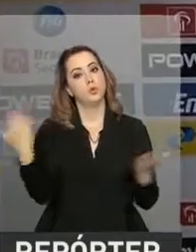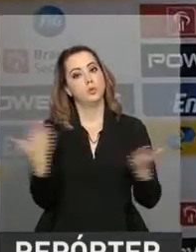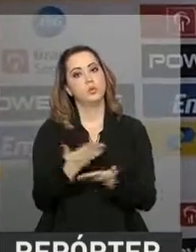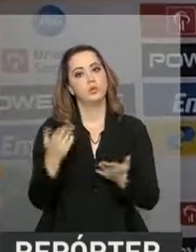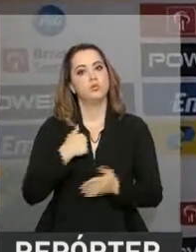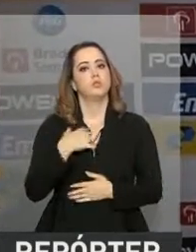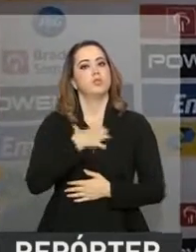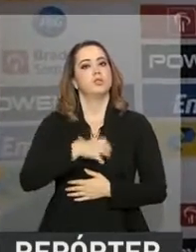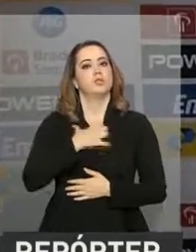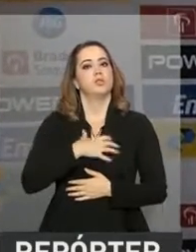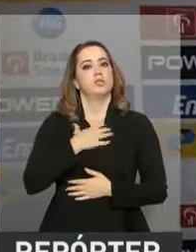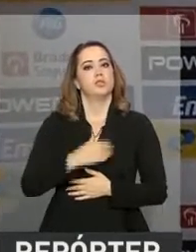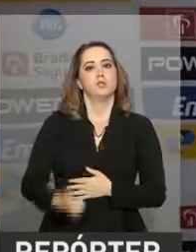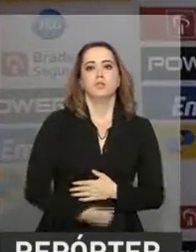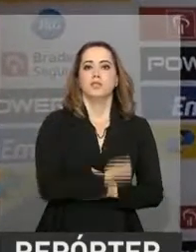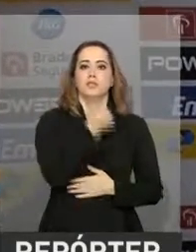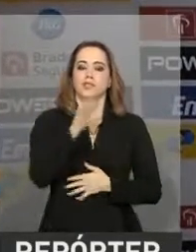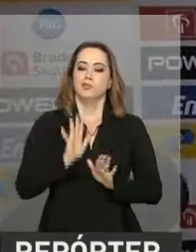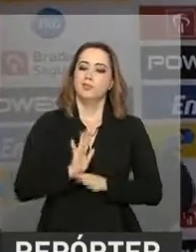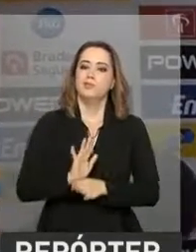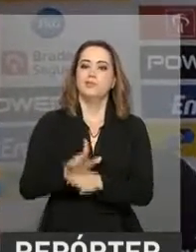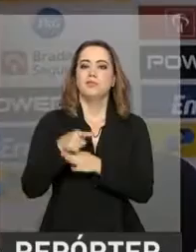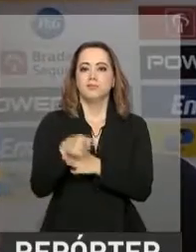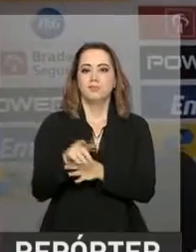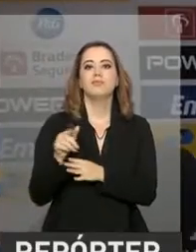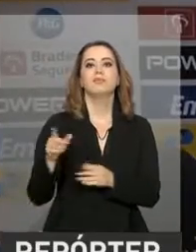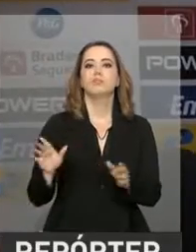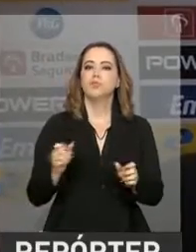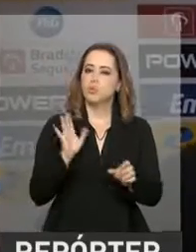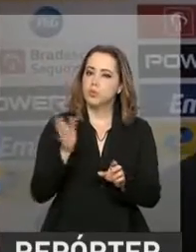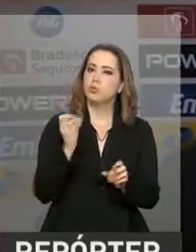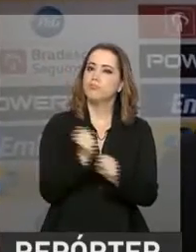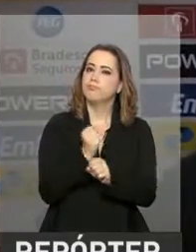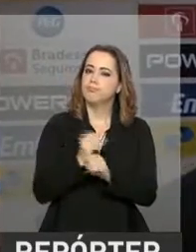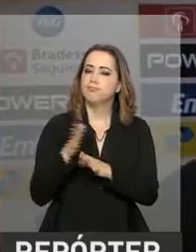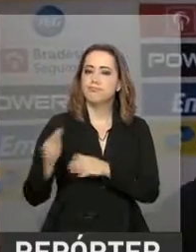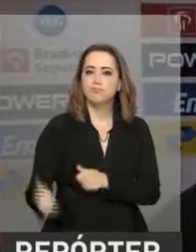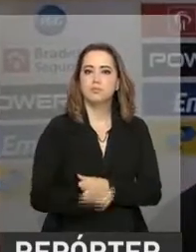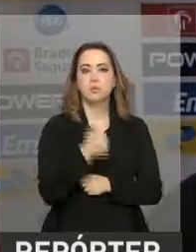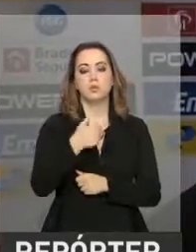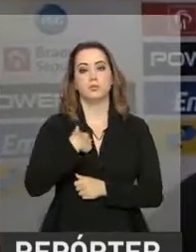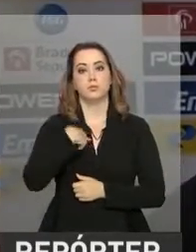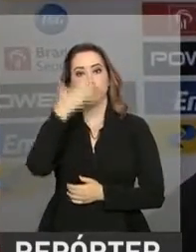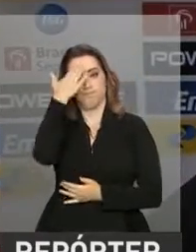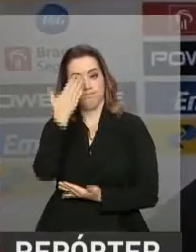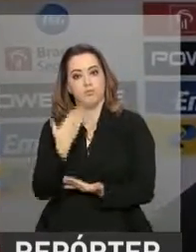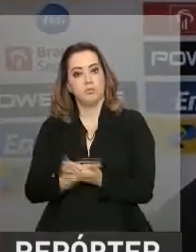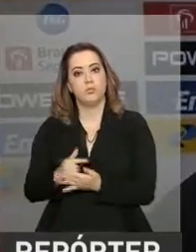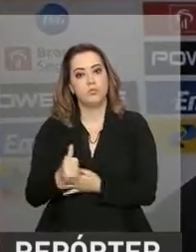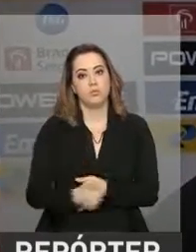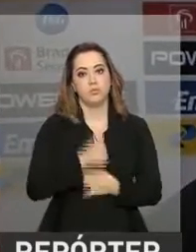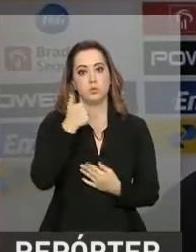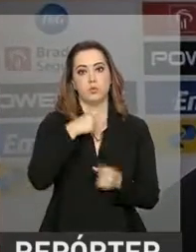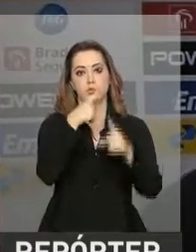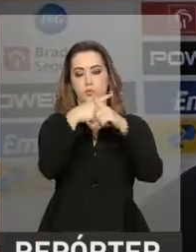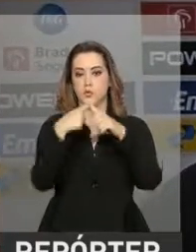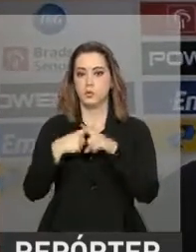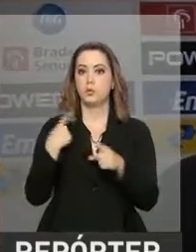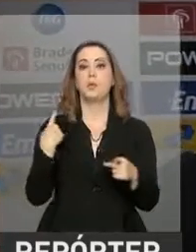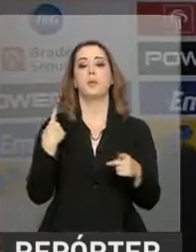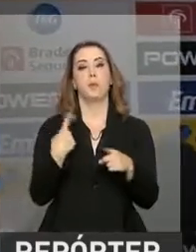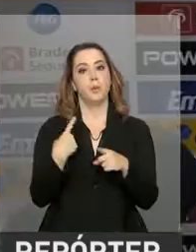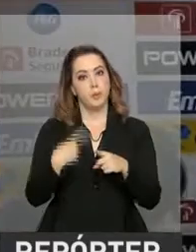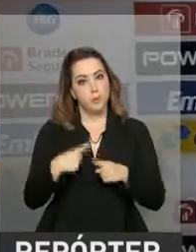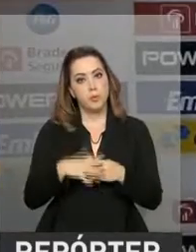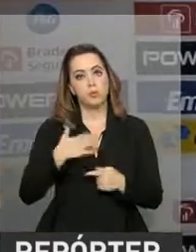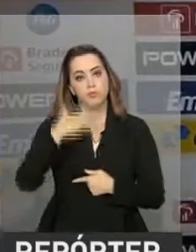me sinto mais amparado, me sinto muito melhor estruturado, me senti muito mais confiante na hora que eu entrei na competição, porque eu sabia que